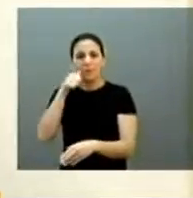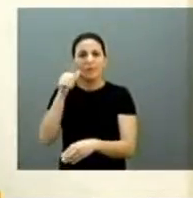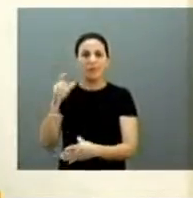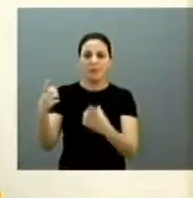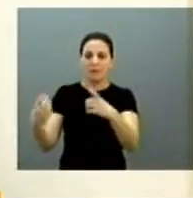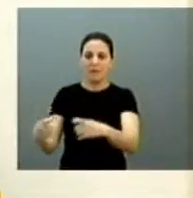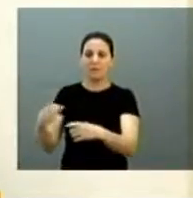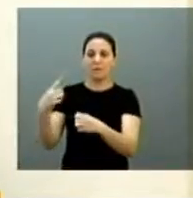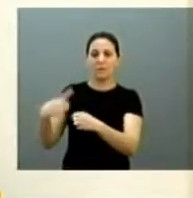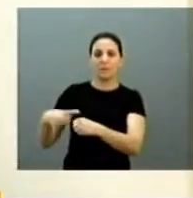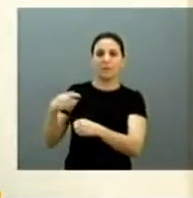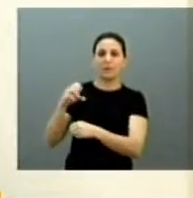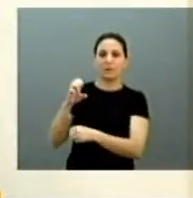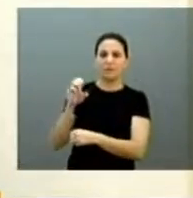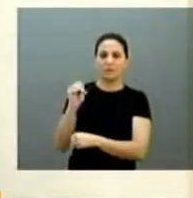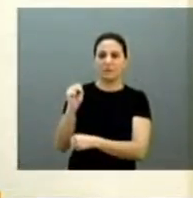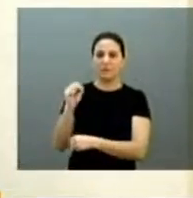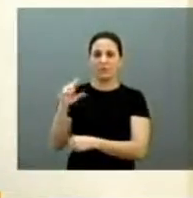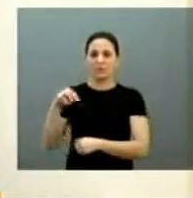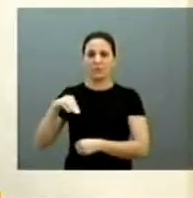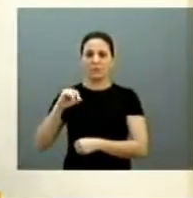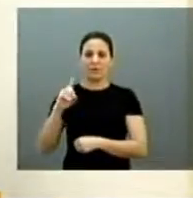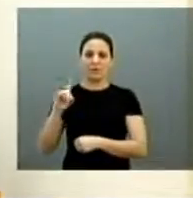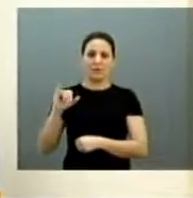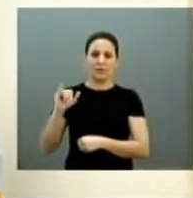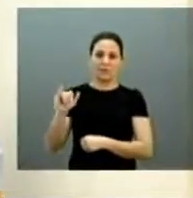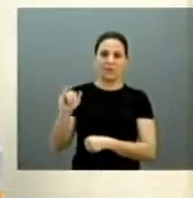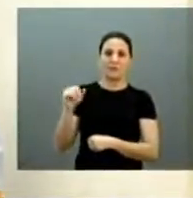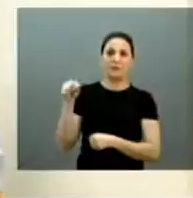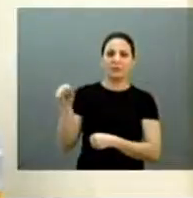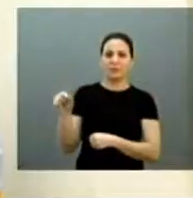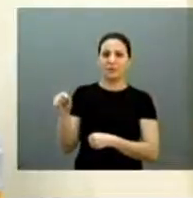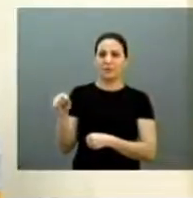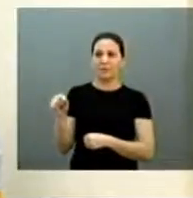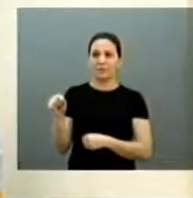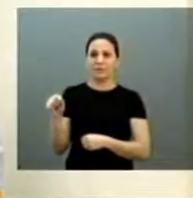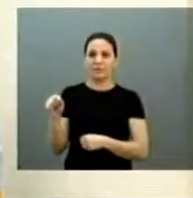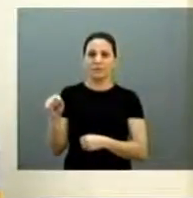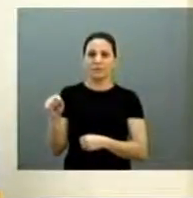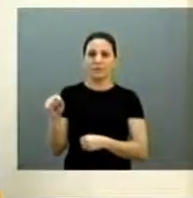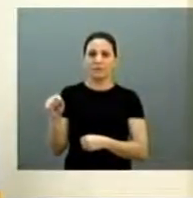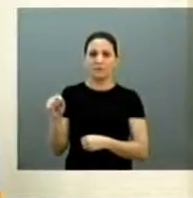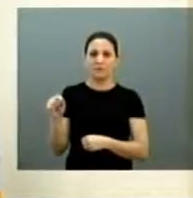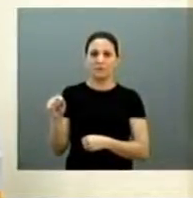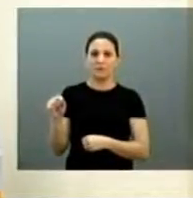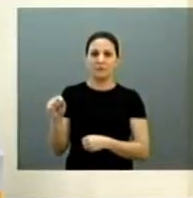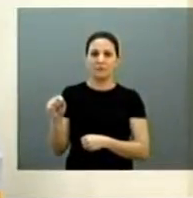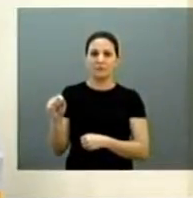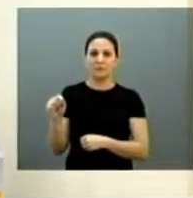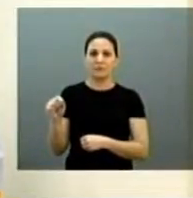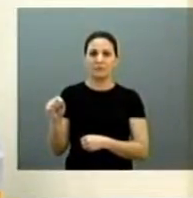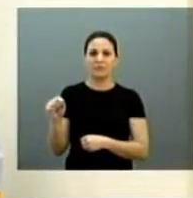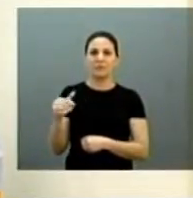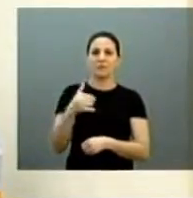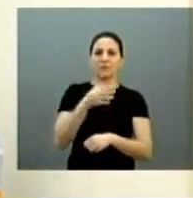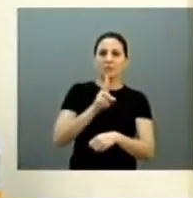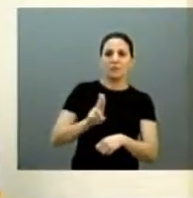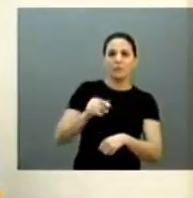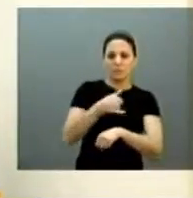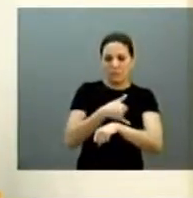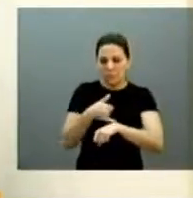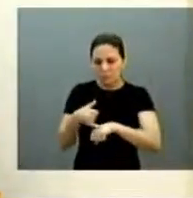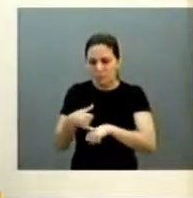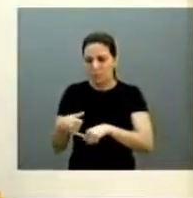Salmidei. Os espaços que estão ocupados pela porta viciado em drogas,